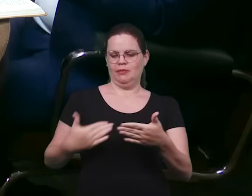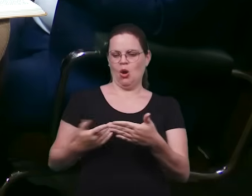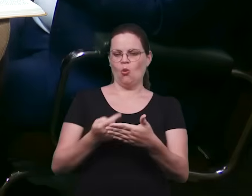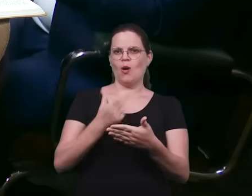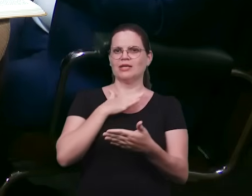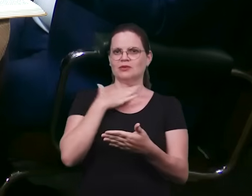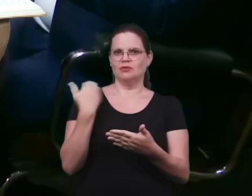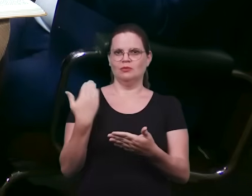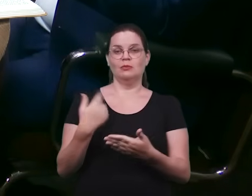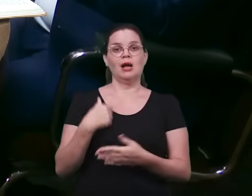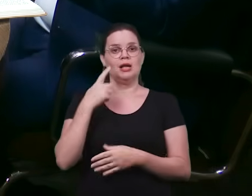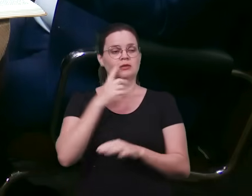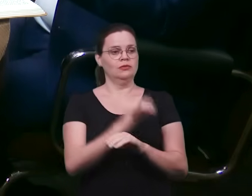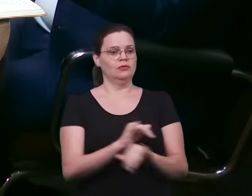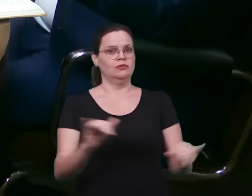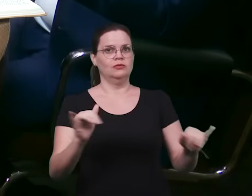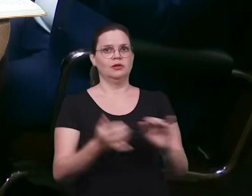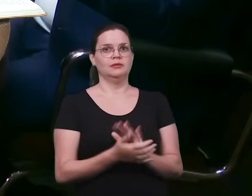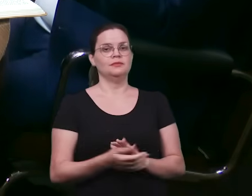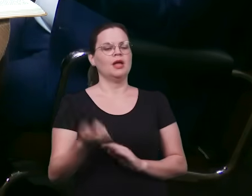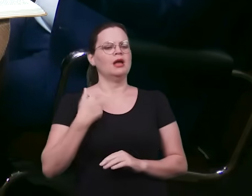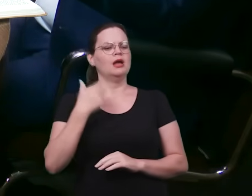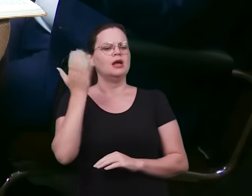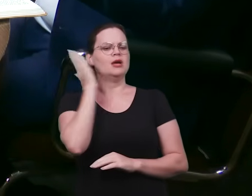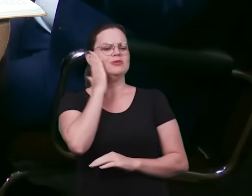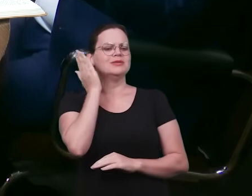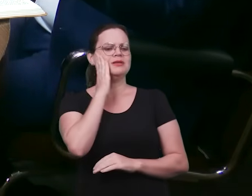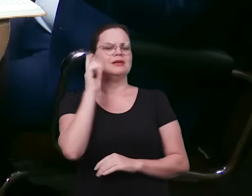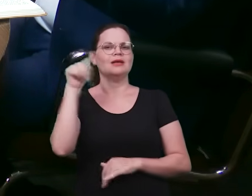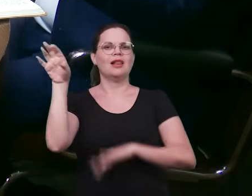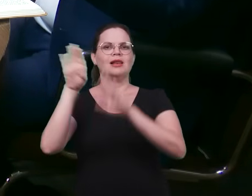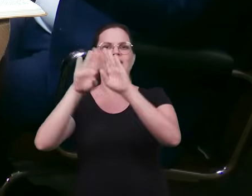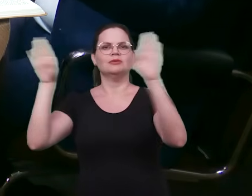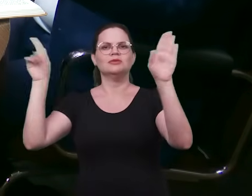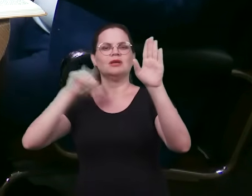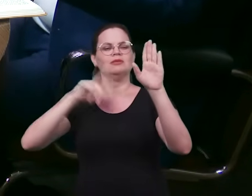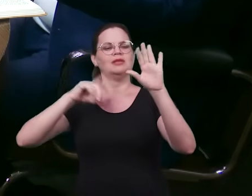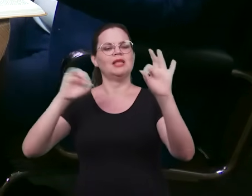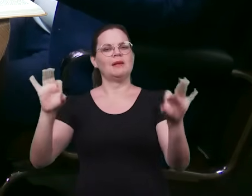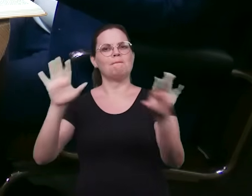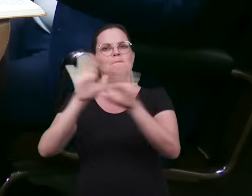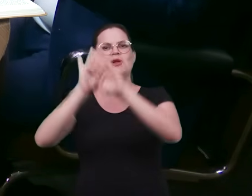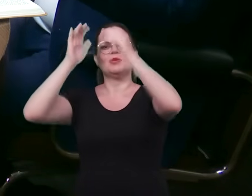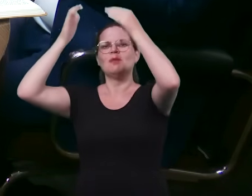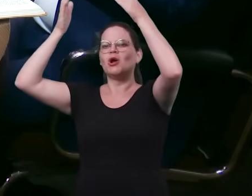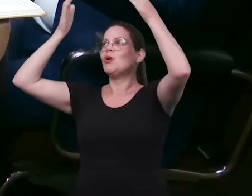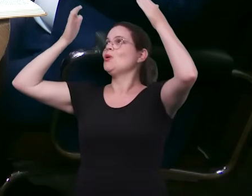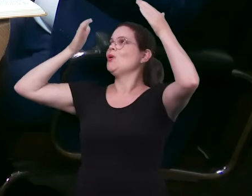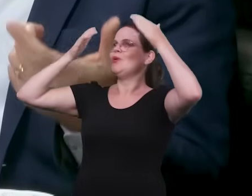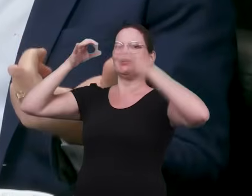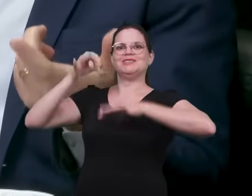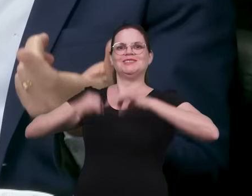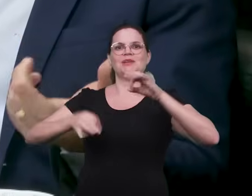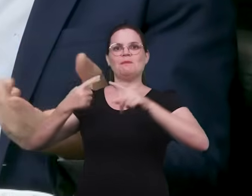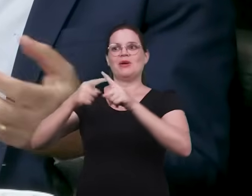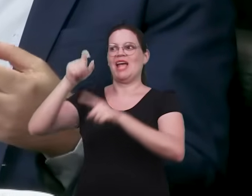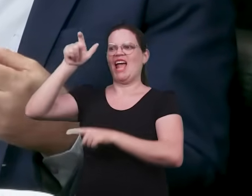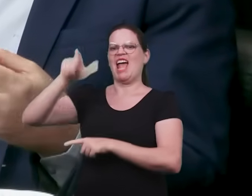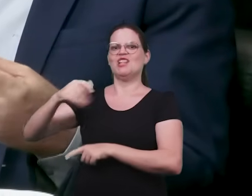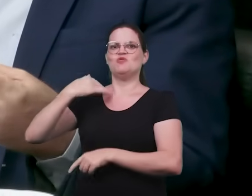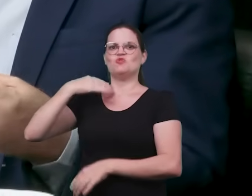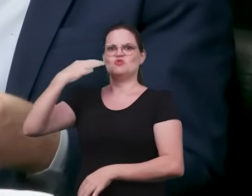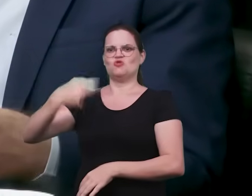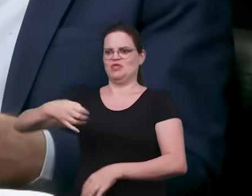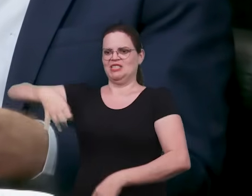dele, ele diz assim, desde já a coroa da justiça me está preparada, a qual o justo juiz naquele